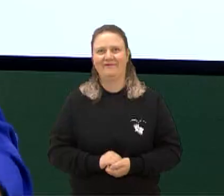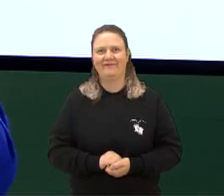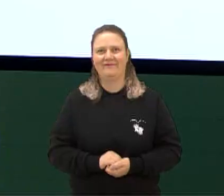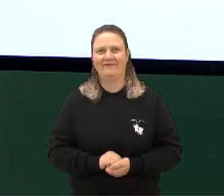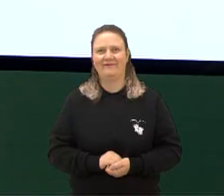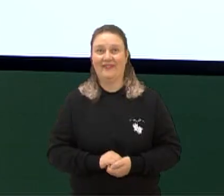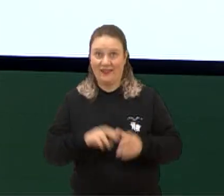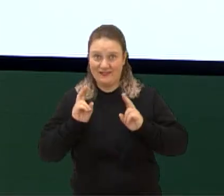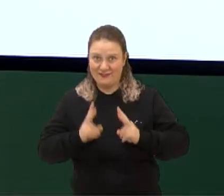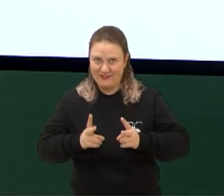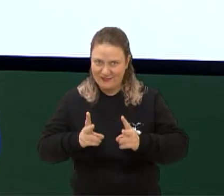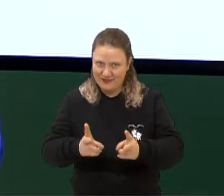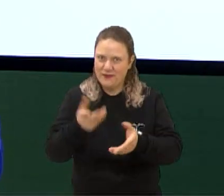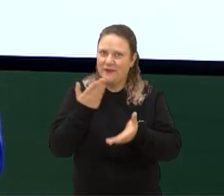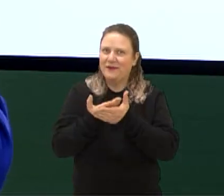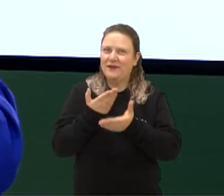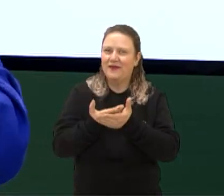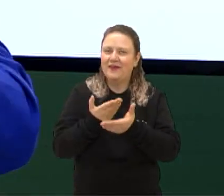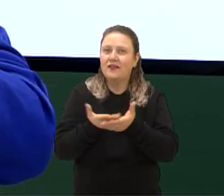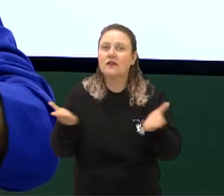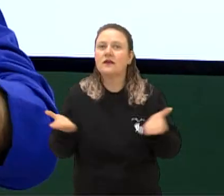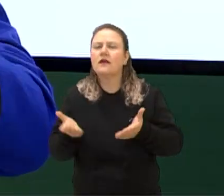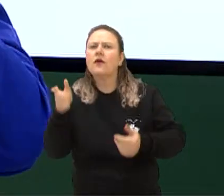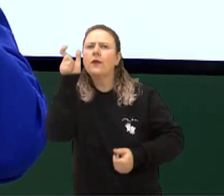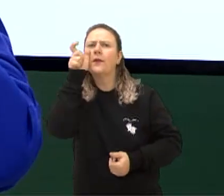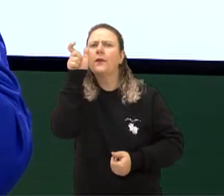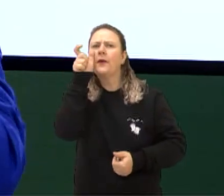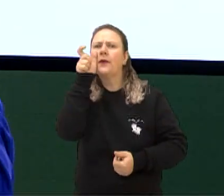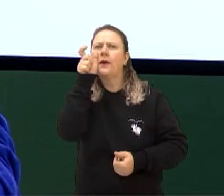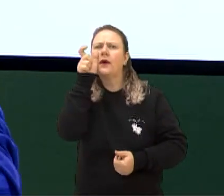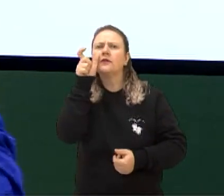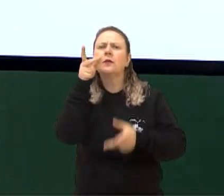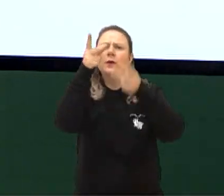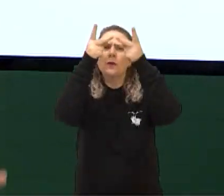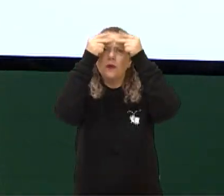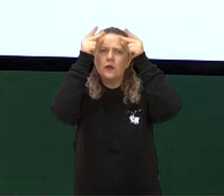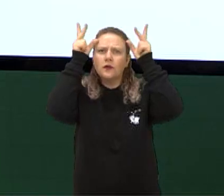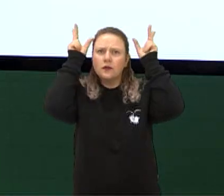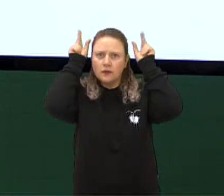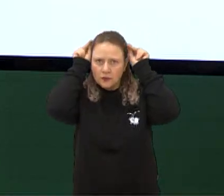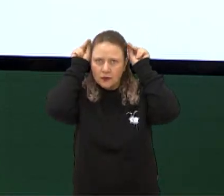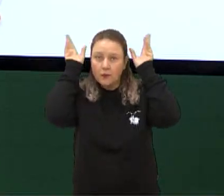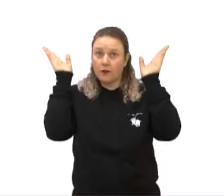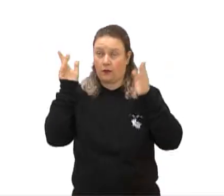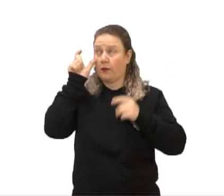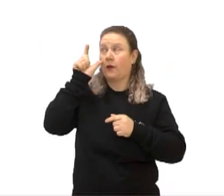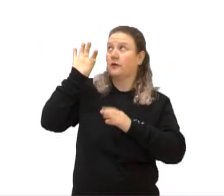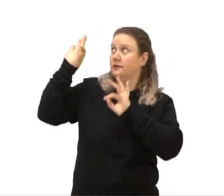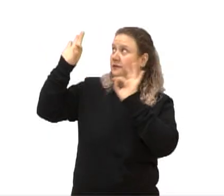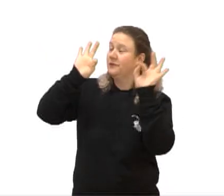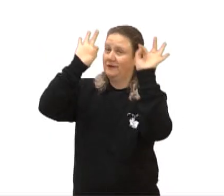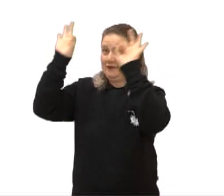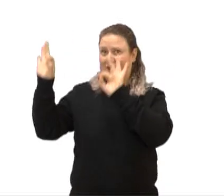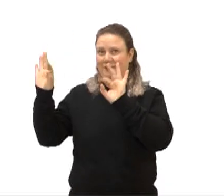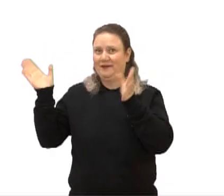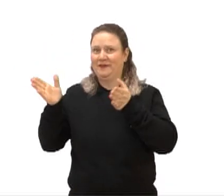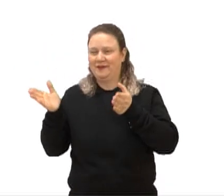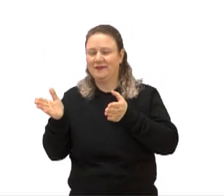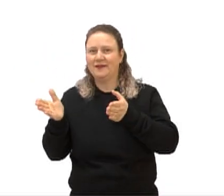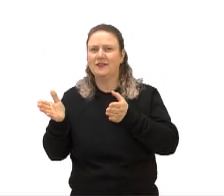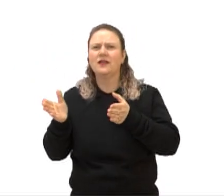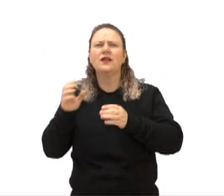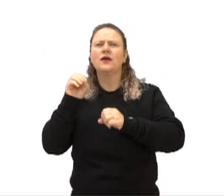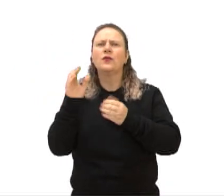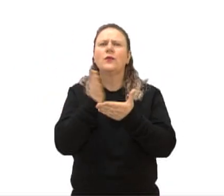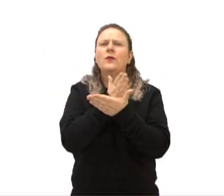né? Continuando então a nossa aula, agora a gente vai ver um pouquinho sobre Atenas, tá? Vamos acompanhar na telona aqui, ó, Atenas. Atenas